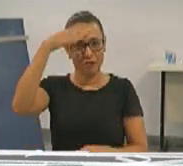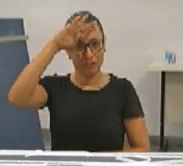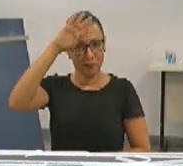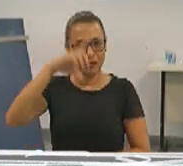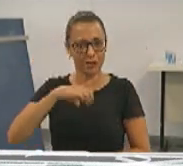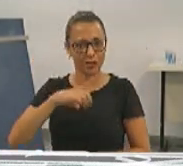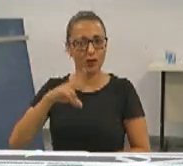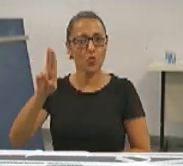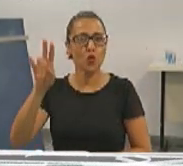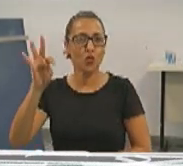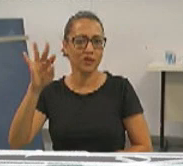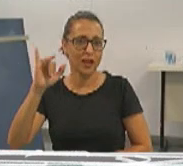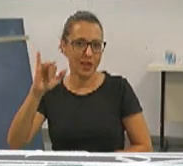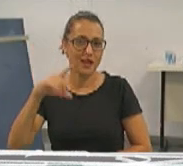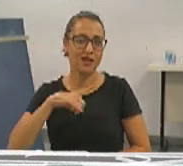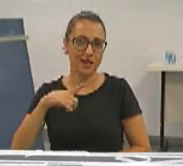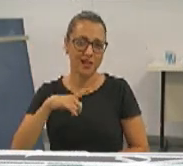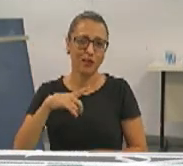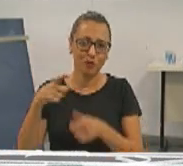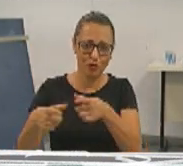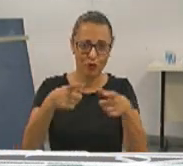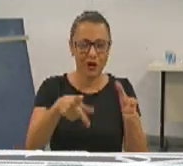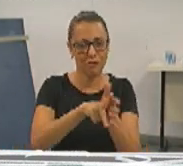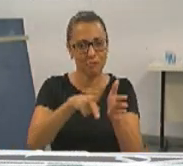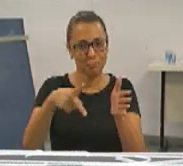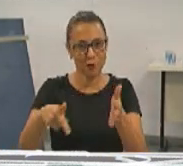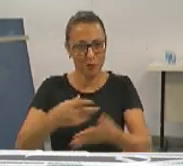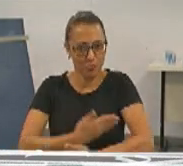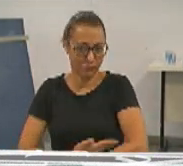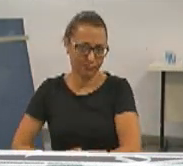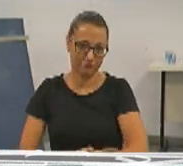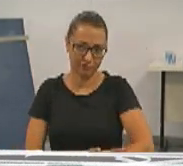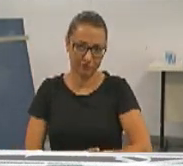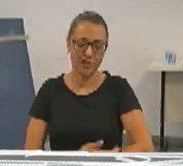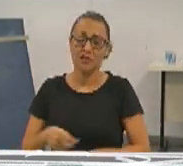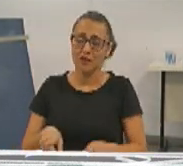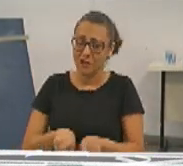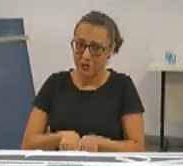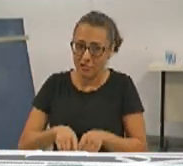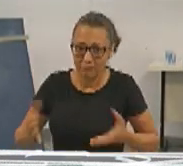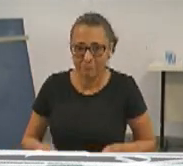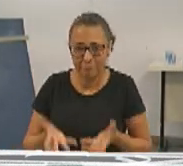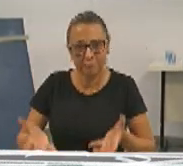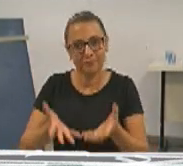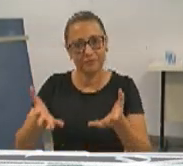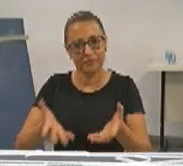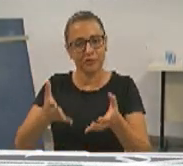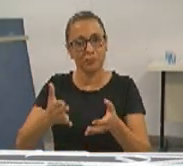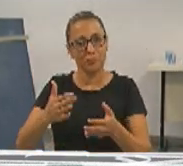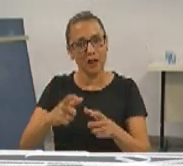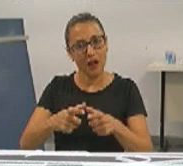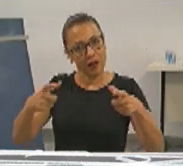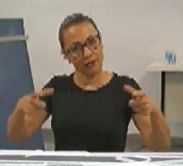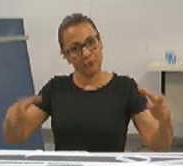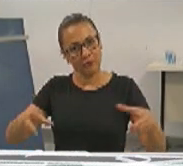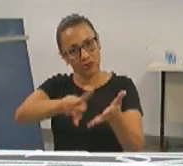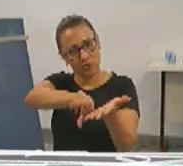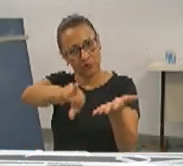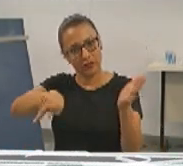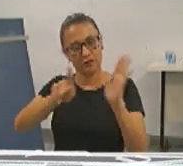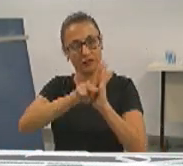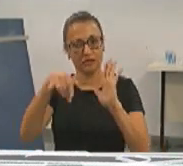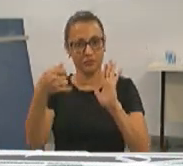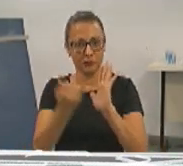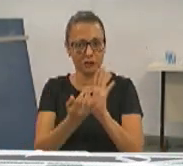UTI neonatais. Além disso, buscaremos incentivar a continuidade e a ampliação dos diversos projetos